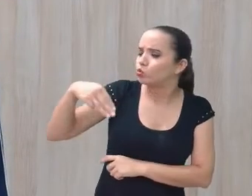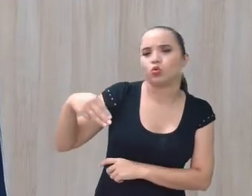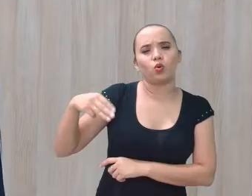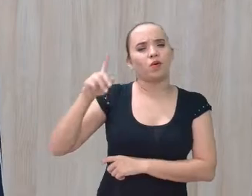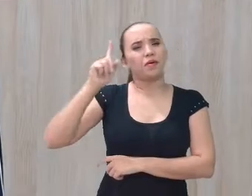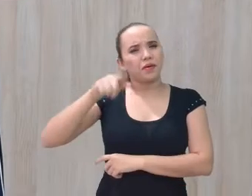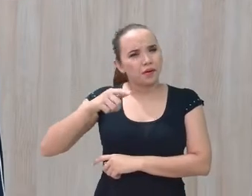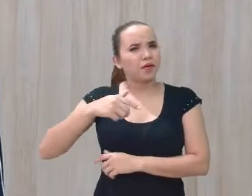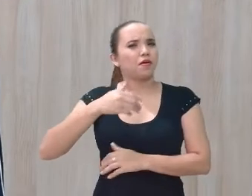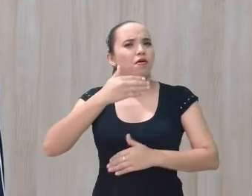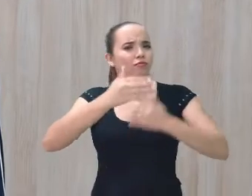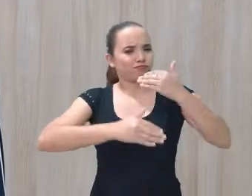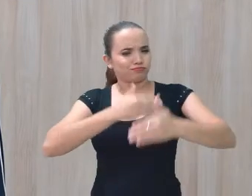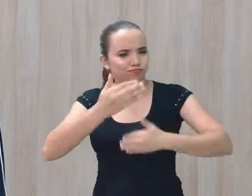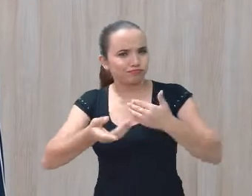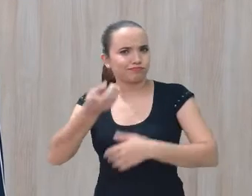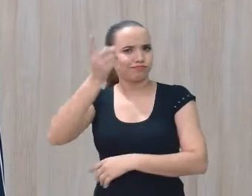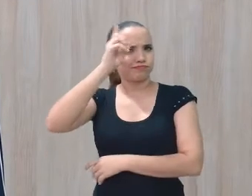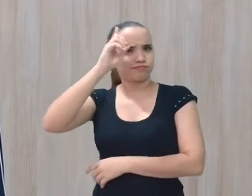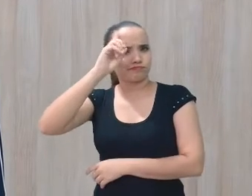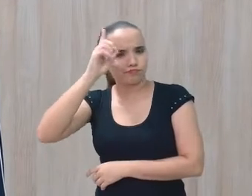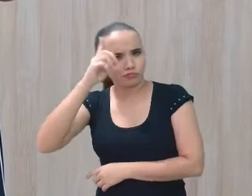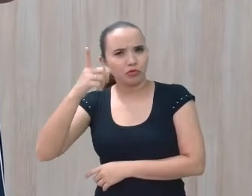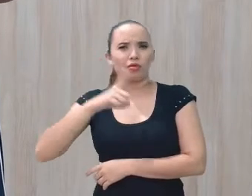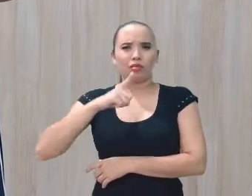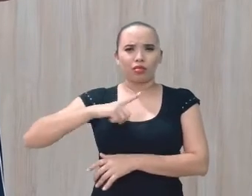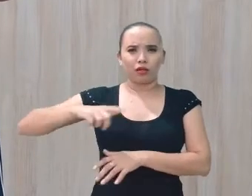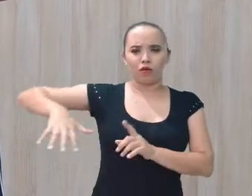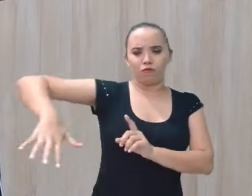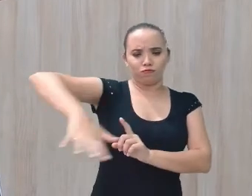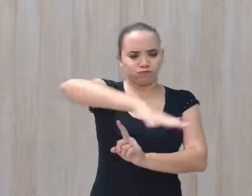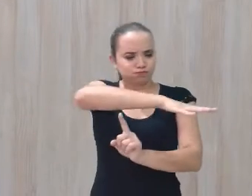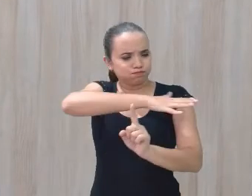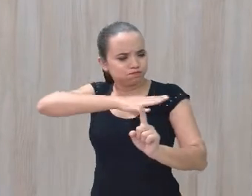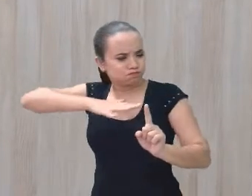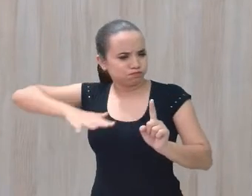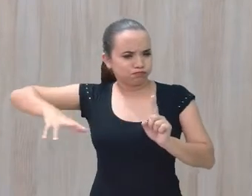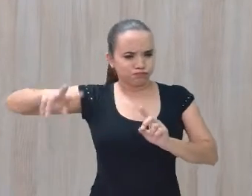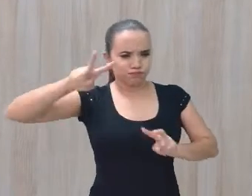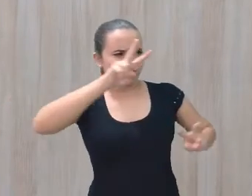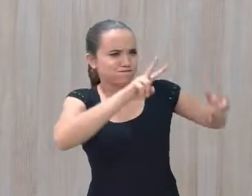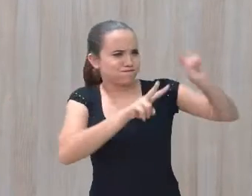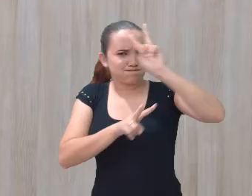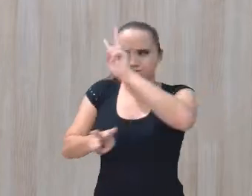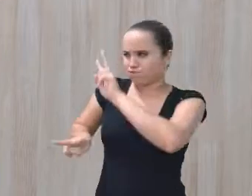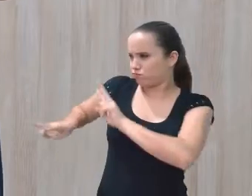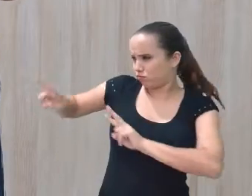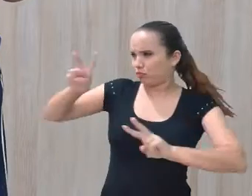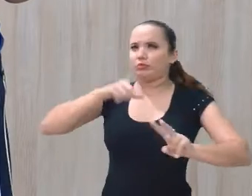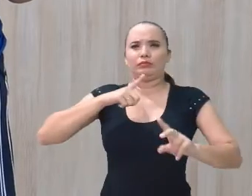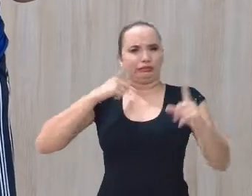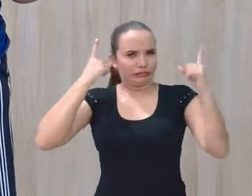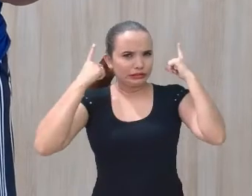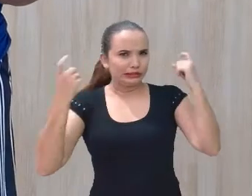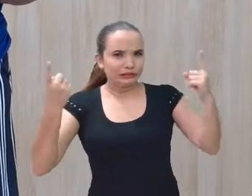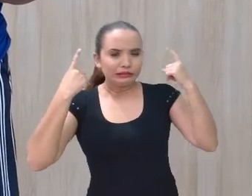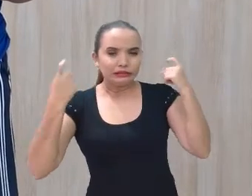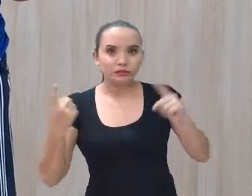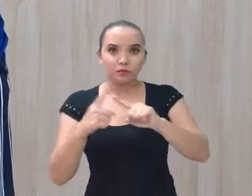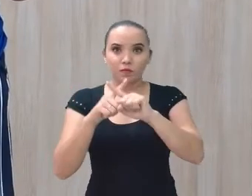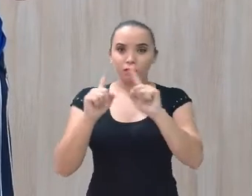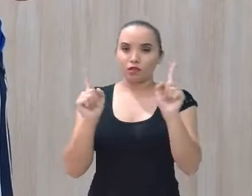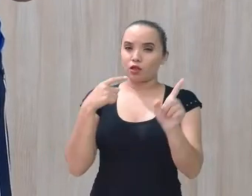nossa vida, né? A gente está cercado de sons por todos os lados, mas, às vezes, a gente não